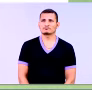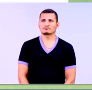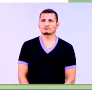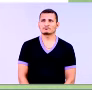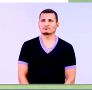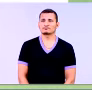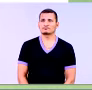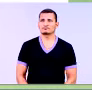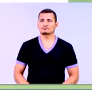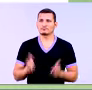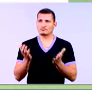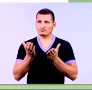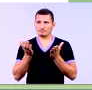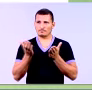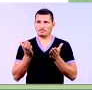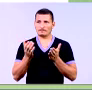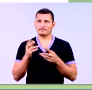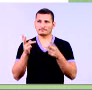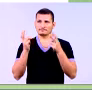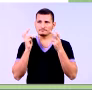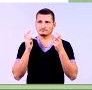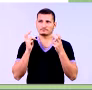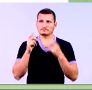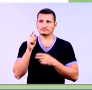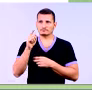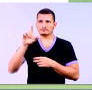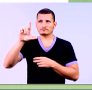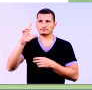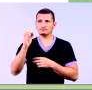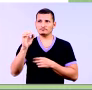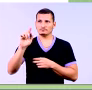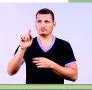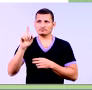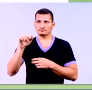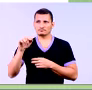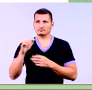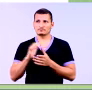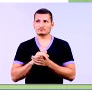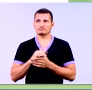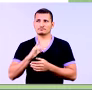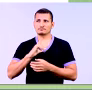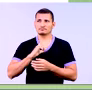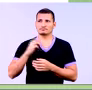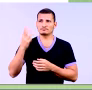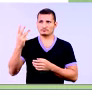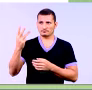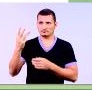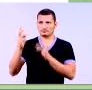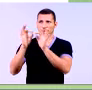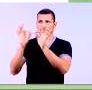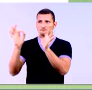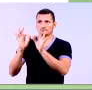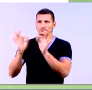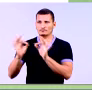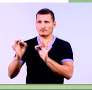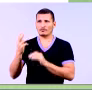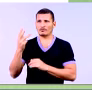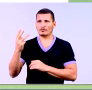Olha, nesse momento aqui, percebam que a situação do log do sistema é idêntica, nós temos 3 linhas lá de registro,